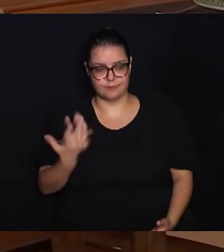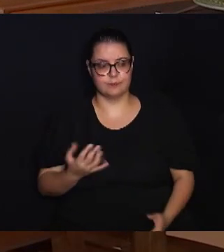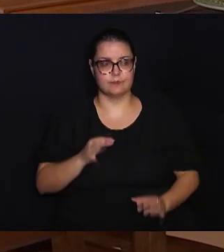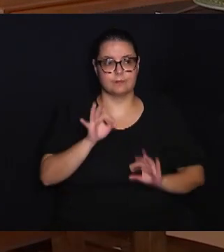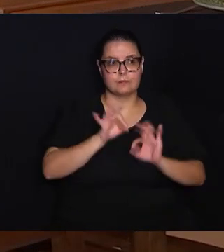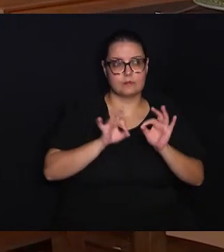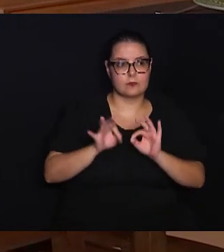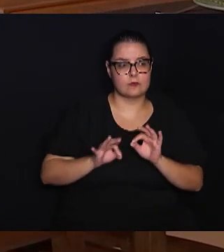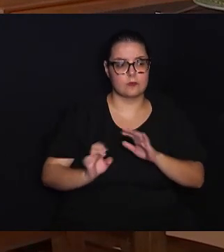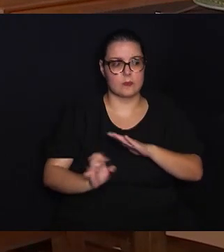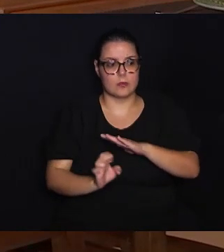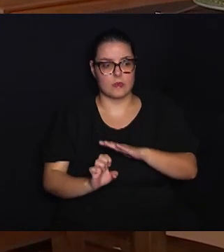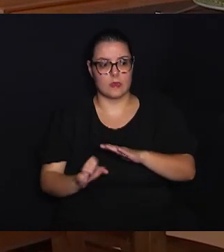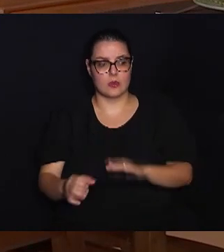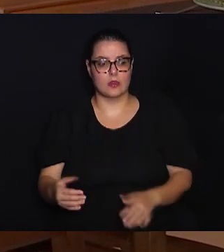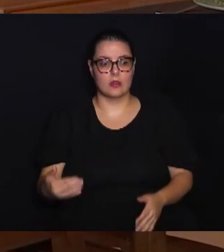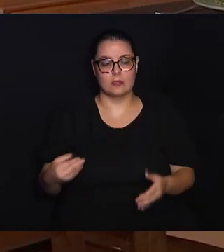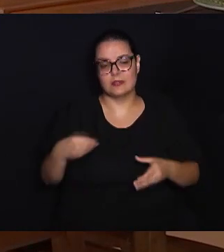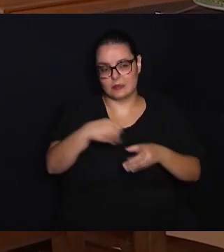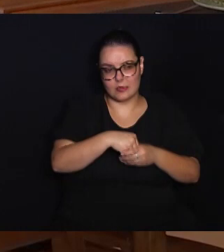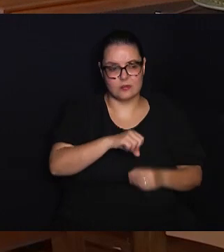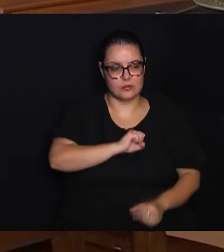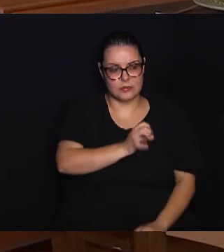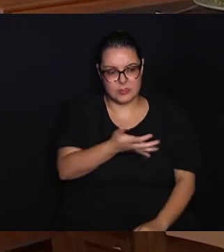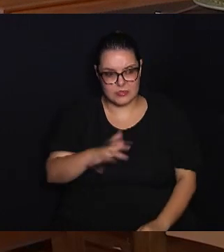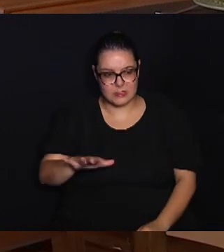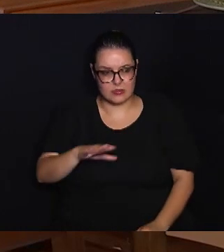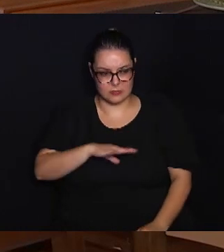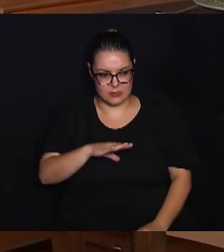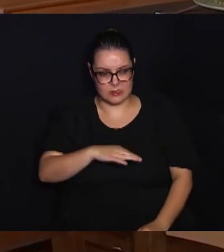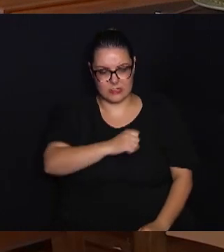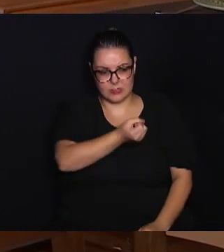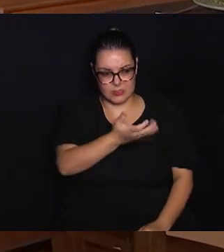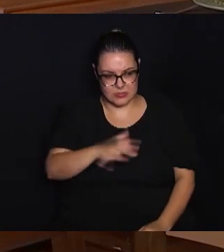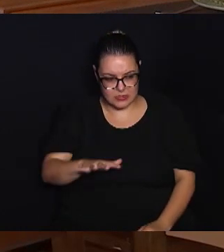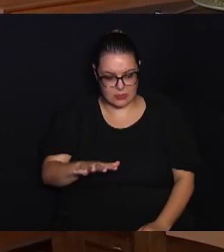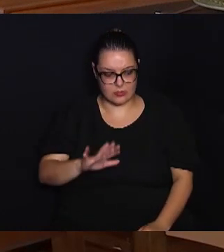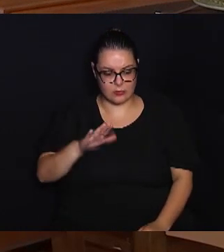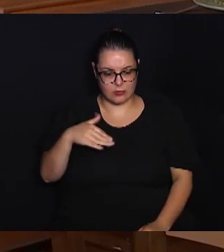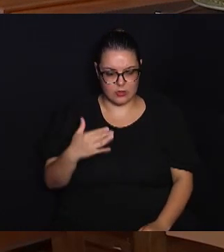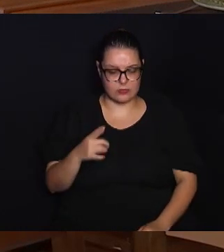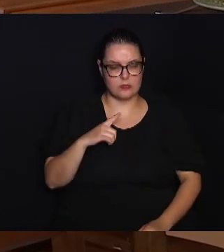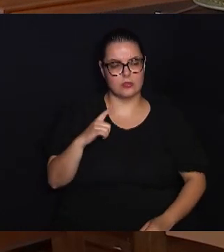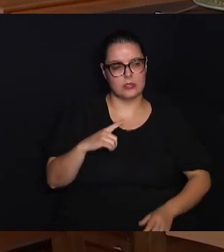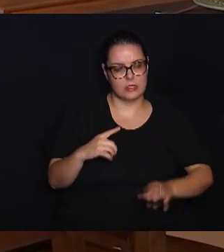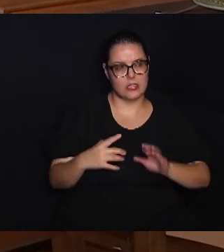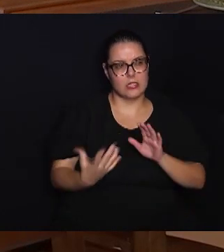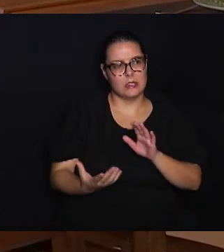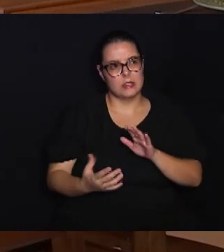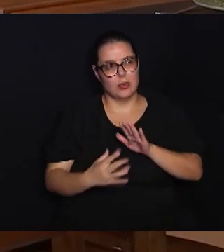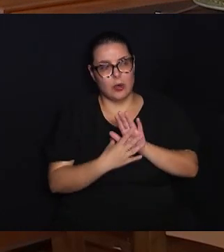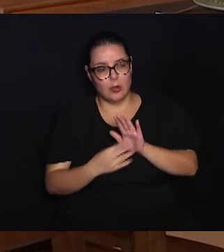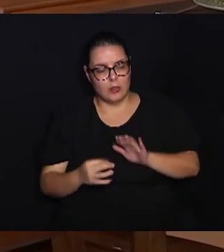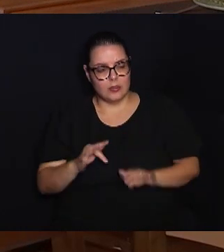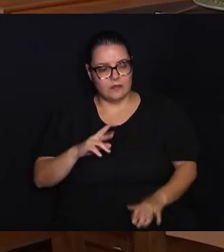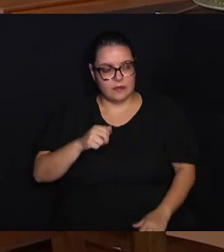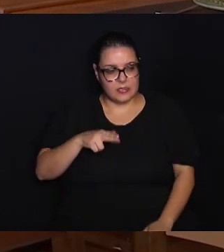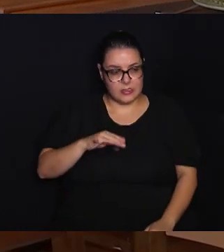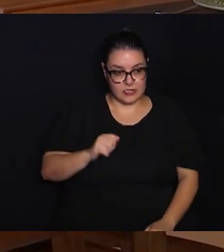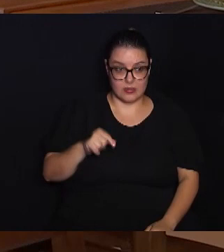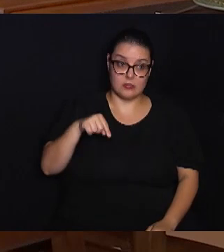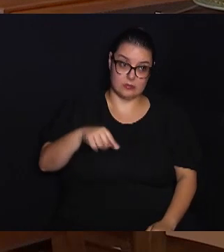pensava em formatar esse negócio até em Santos mesmo quando você pega um negócio que é um modelo de